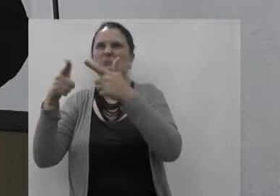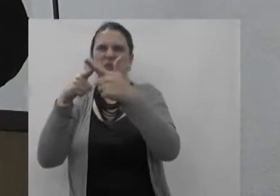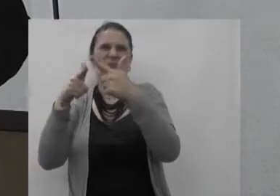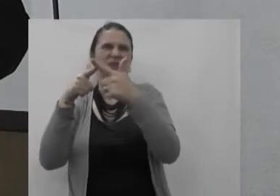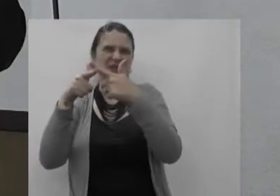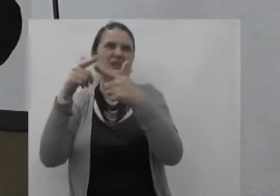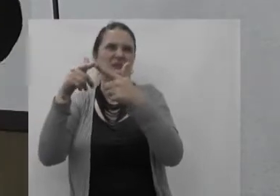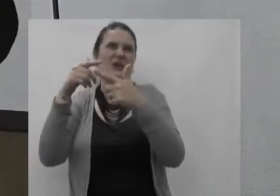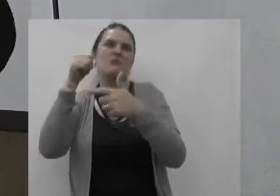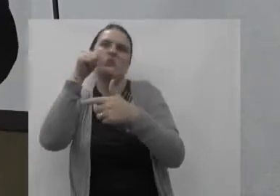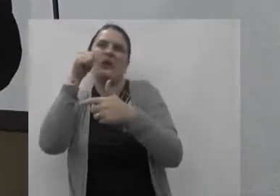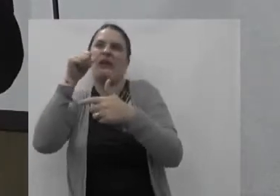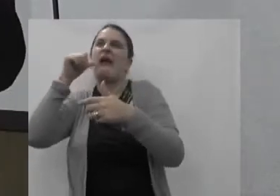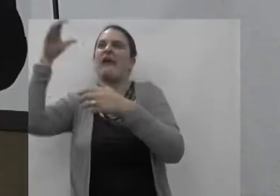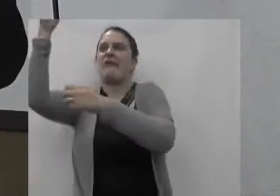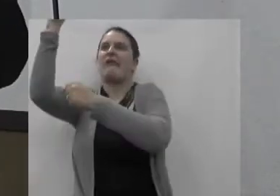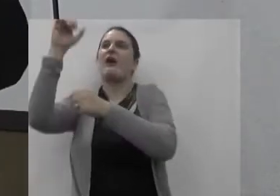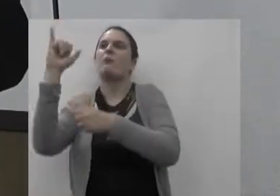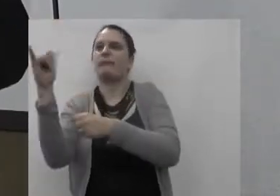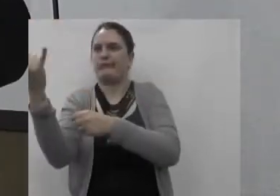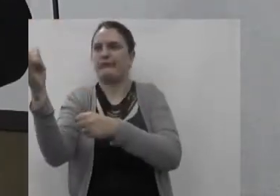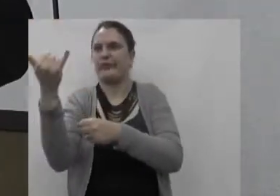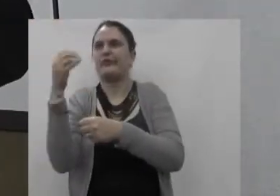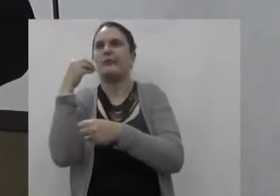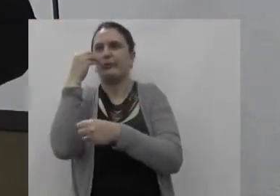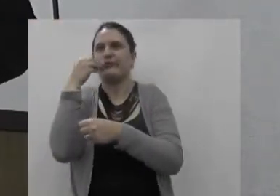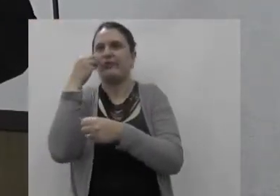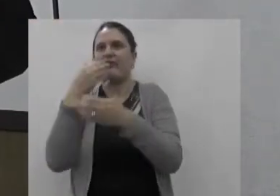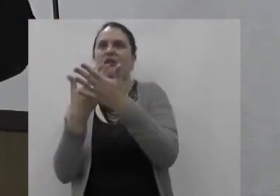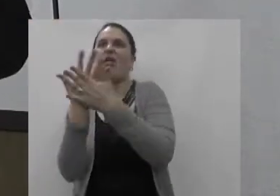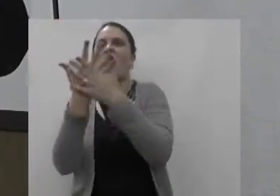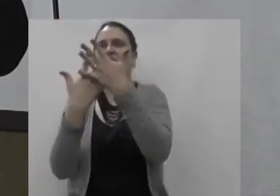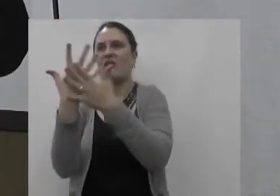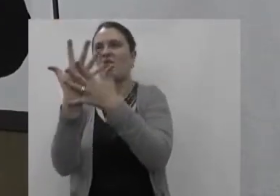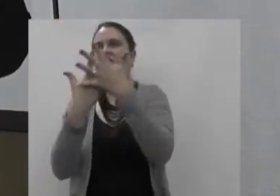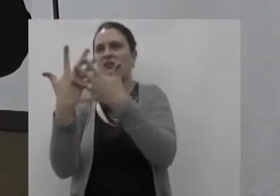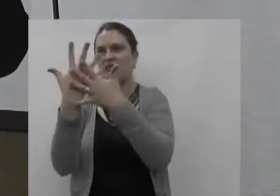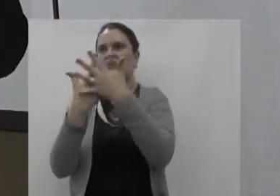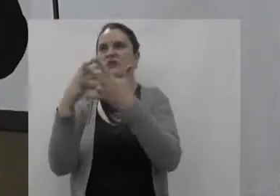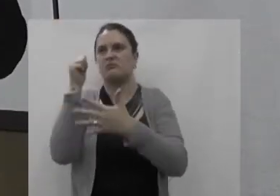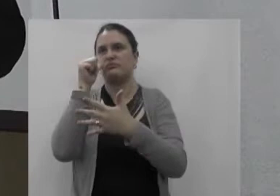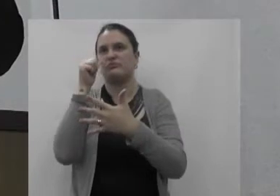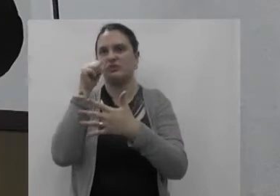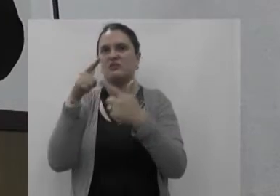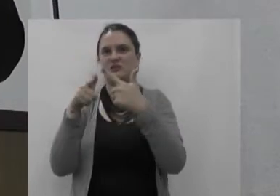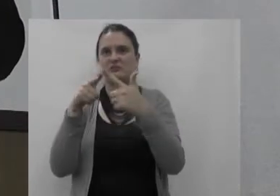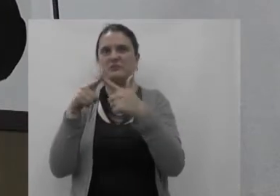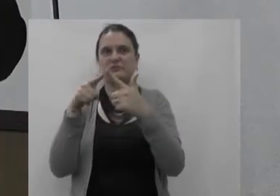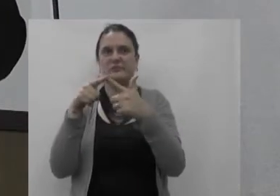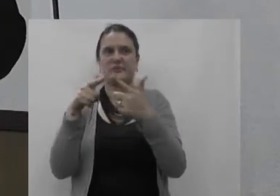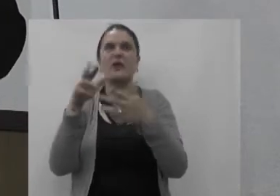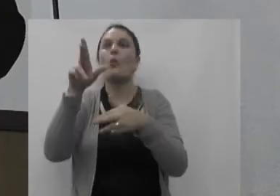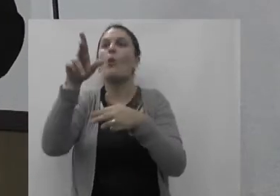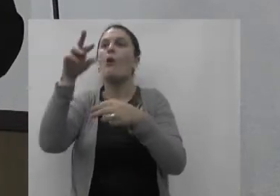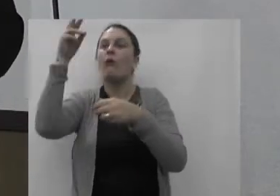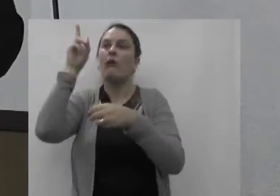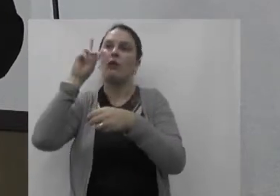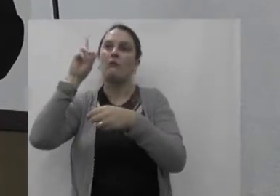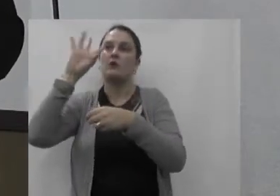aglomeração de pessoas, se oportunizam disto para estar cometendo situações